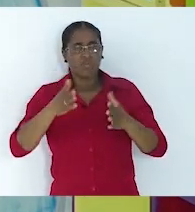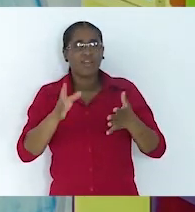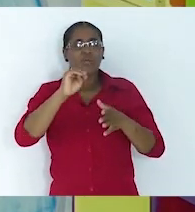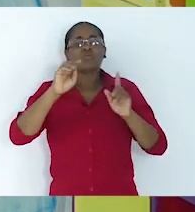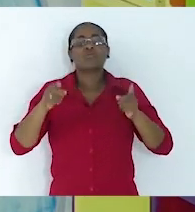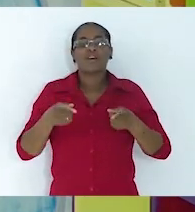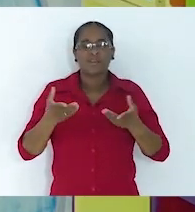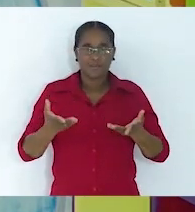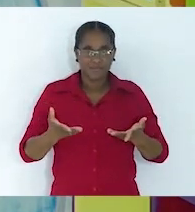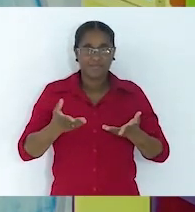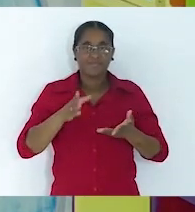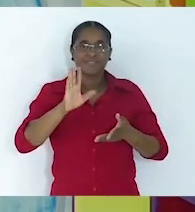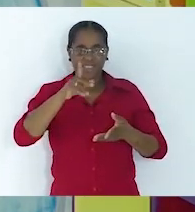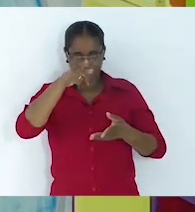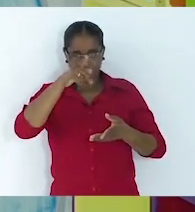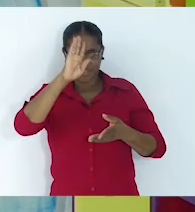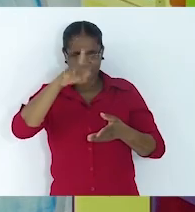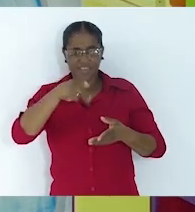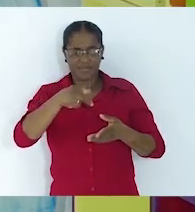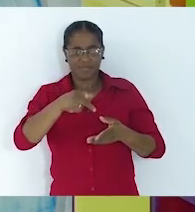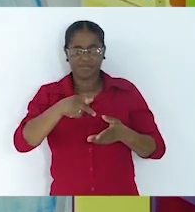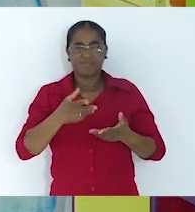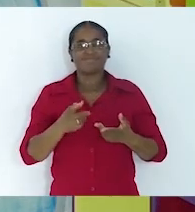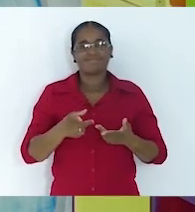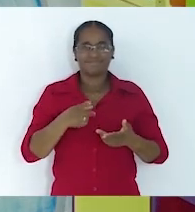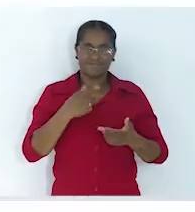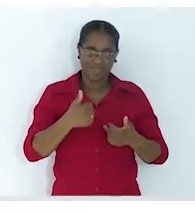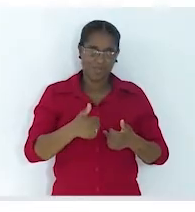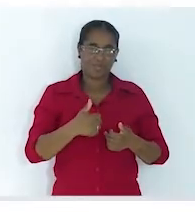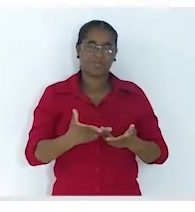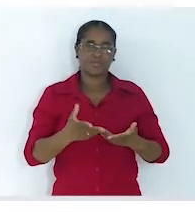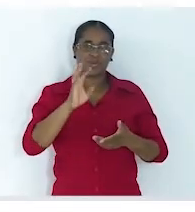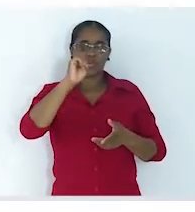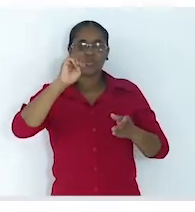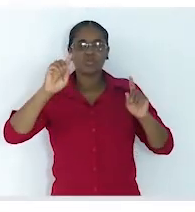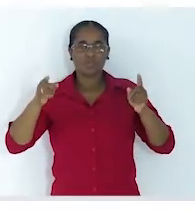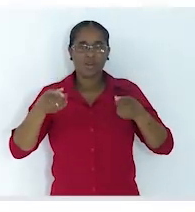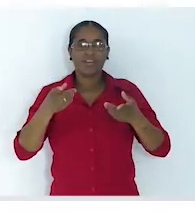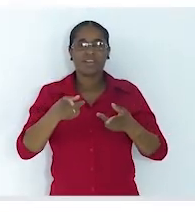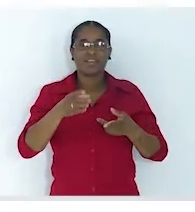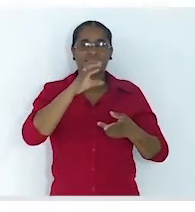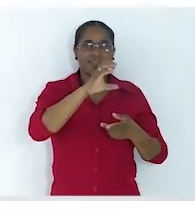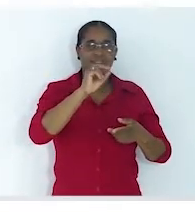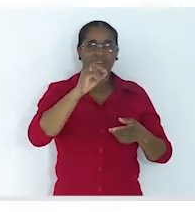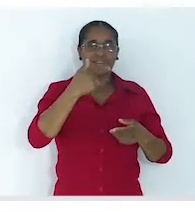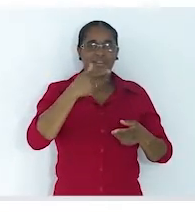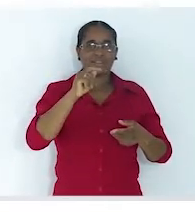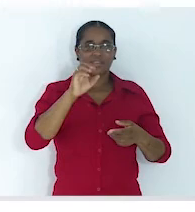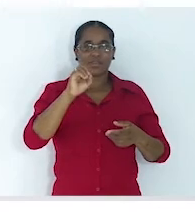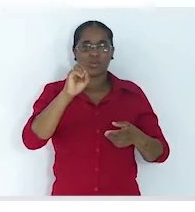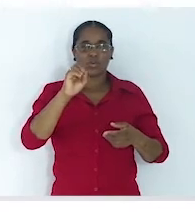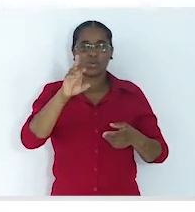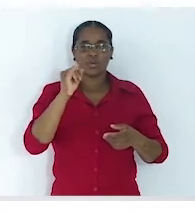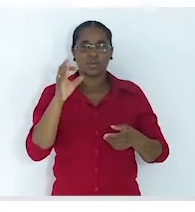sumário? Já? Ok, então o sumário é categorias da narrativa.